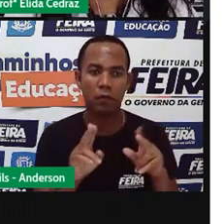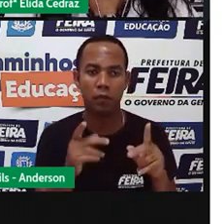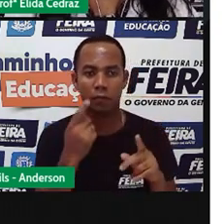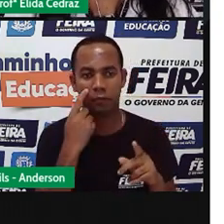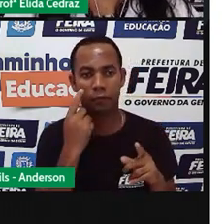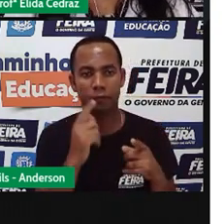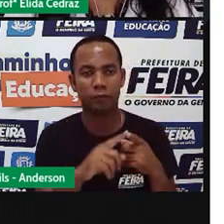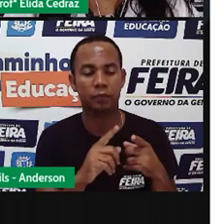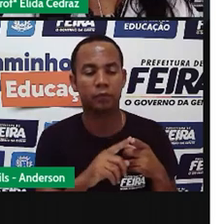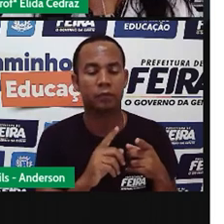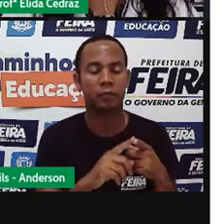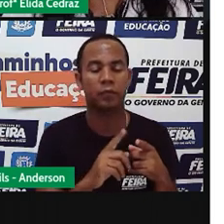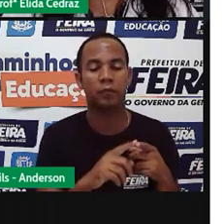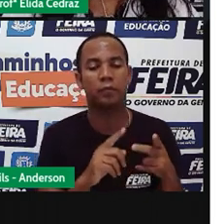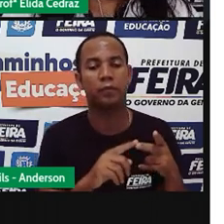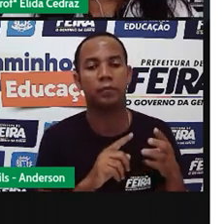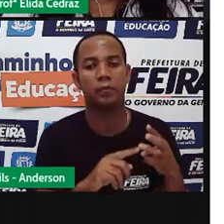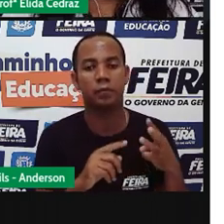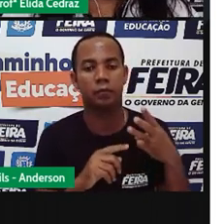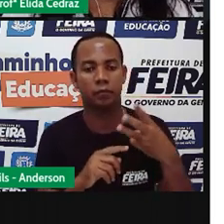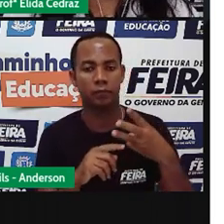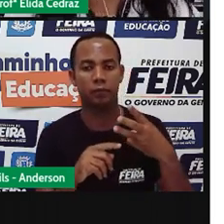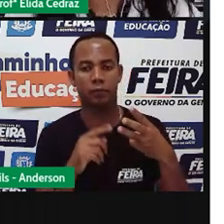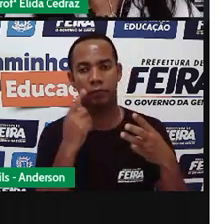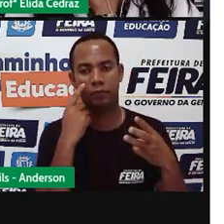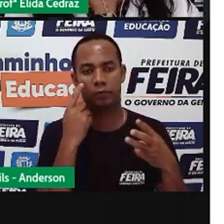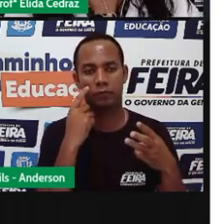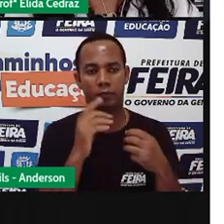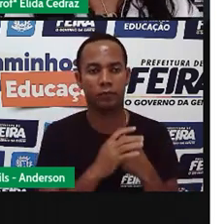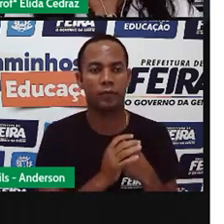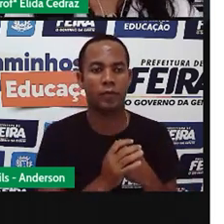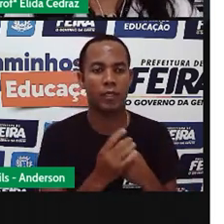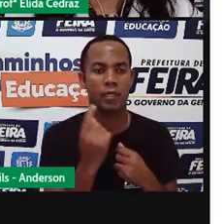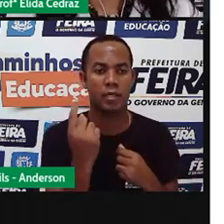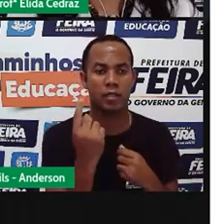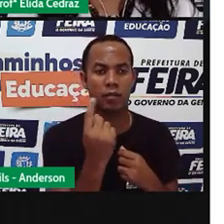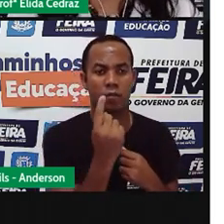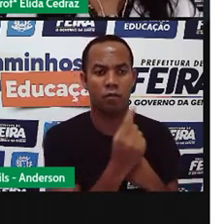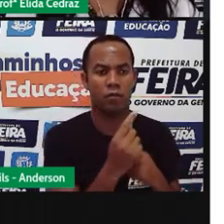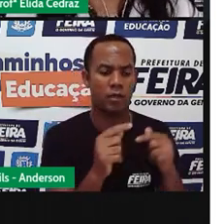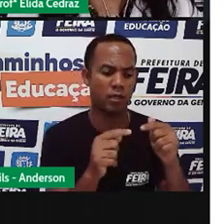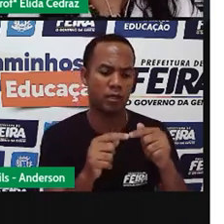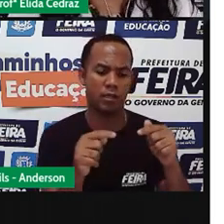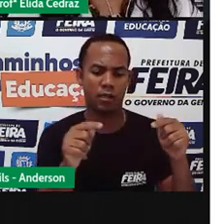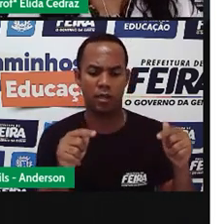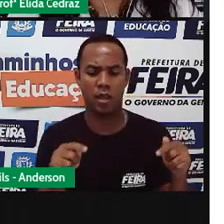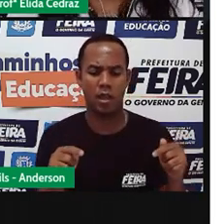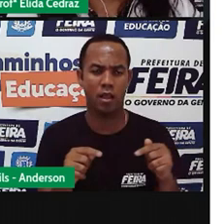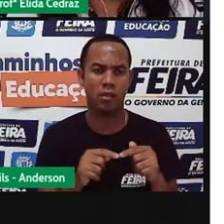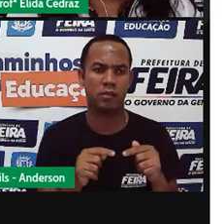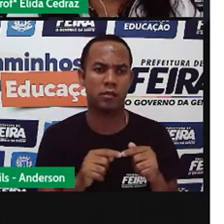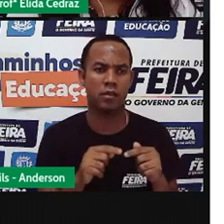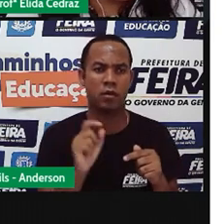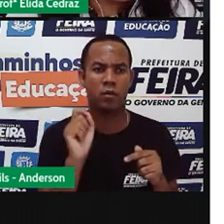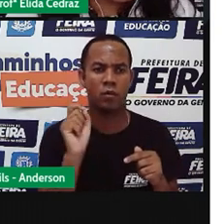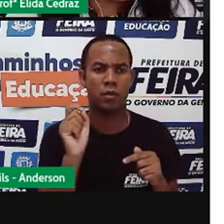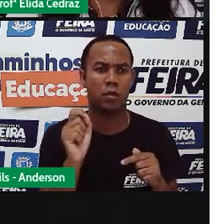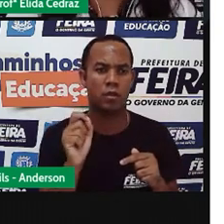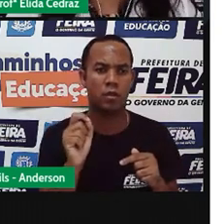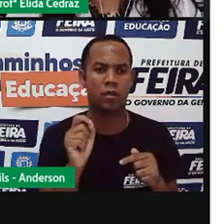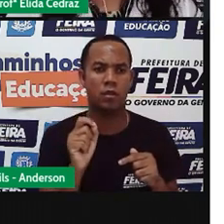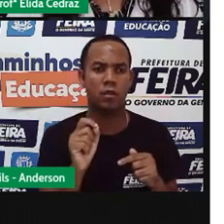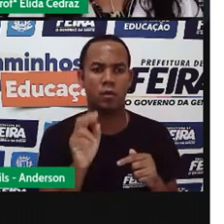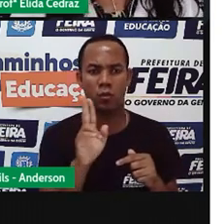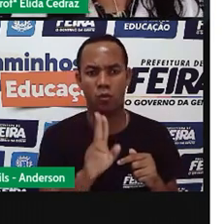Olha só, a Pro trouxe três caixas. Cada caixa feita com um determinado